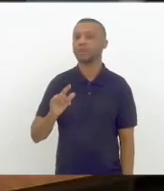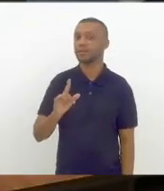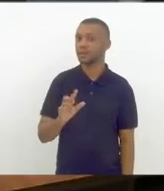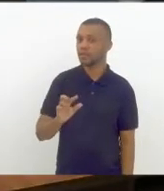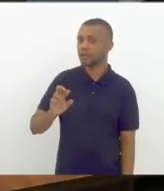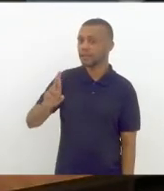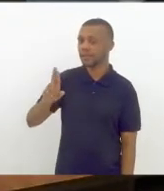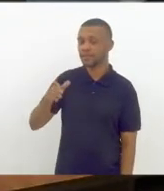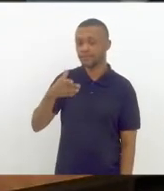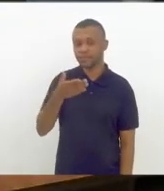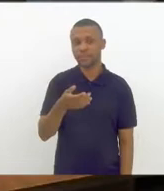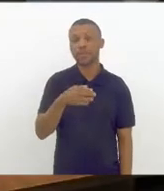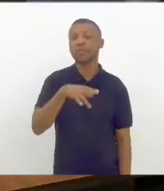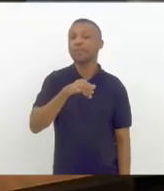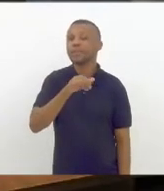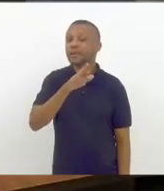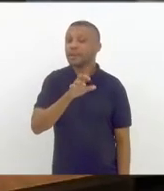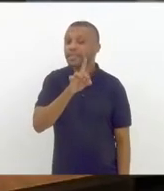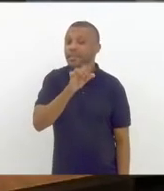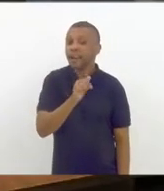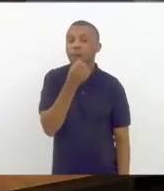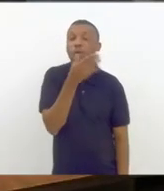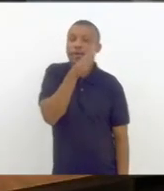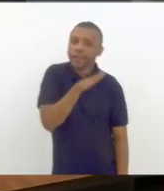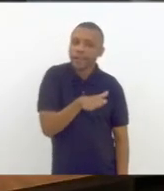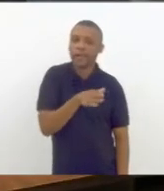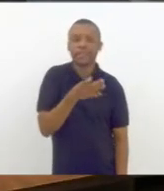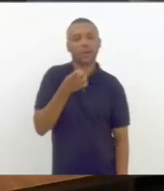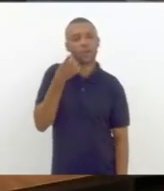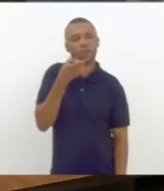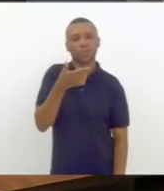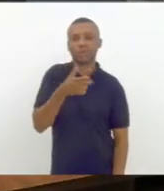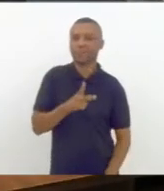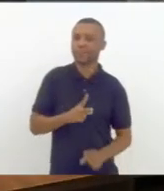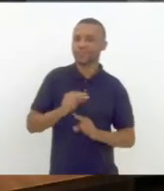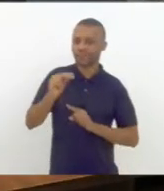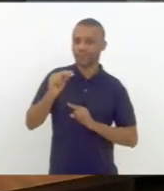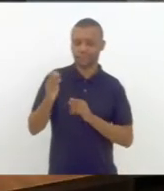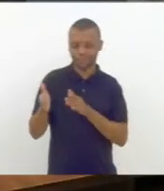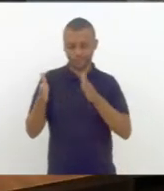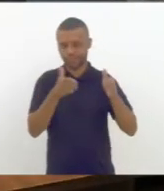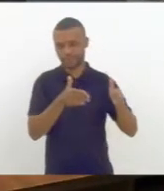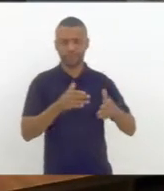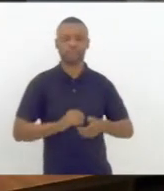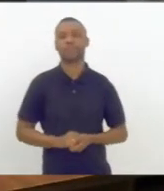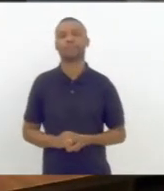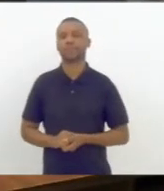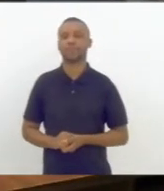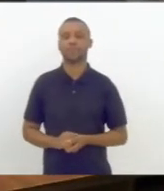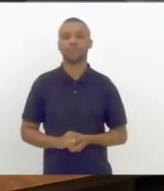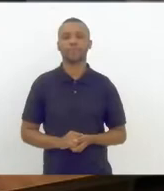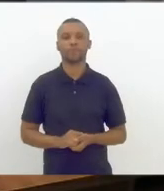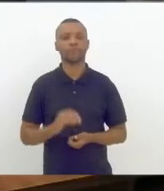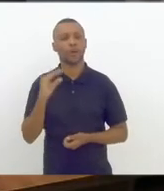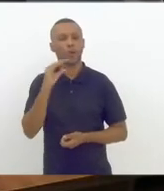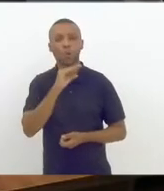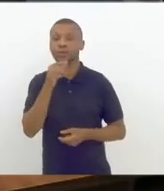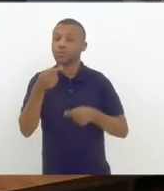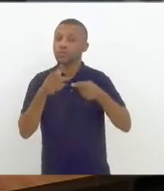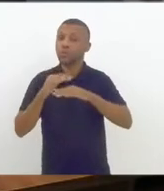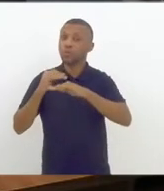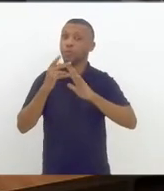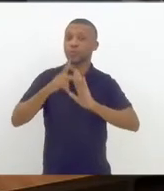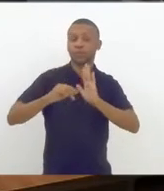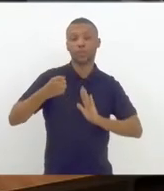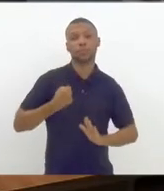o nosso Miranda, que esteve aqui há pouco, deputado eleito. Vamos à pauta. Em regime de urgência, em discussão única,